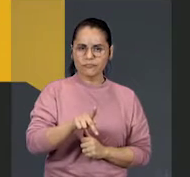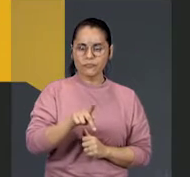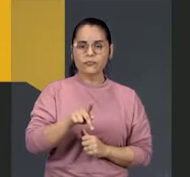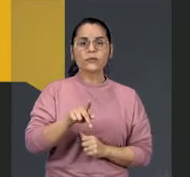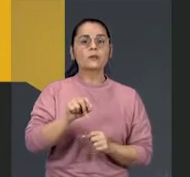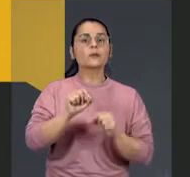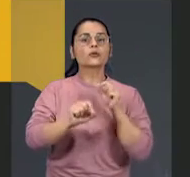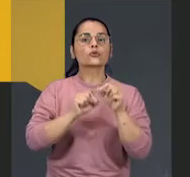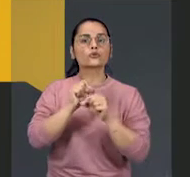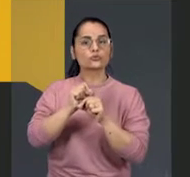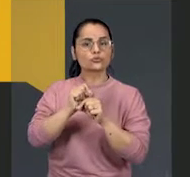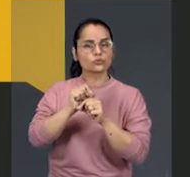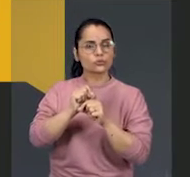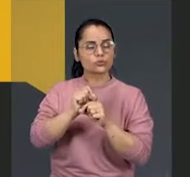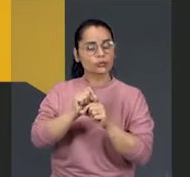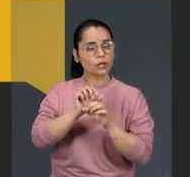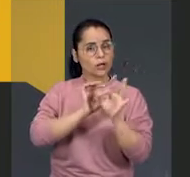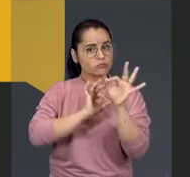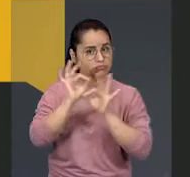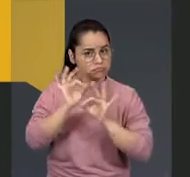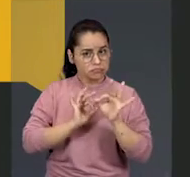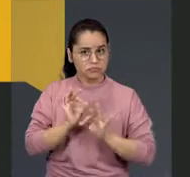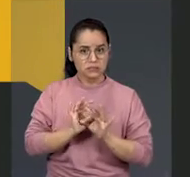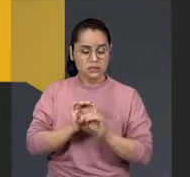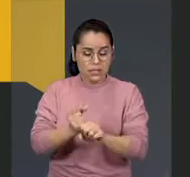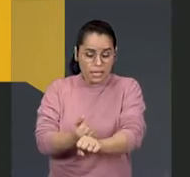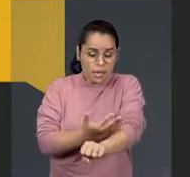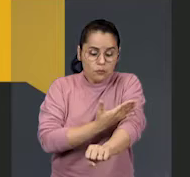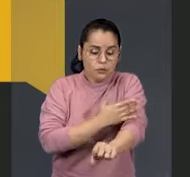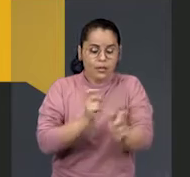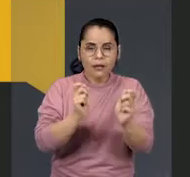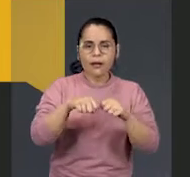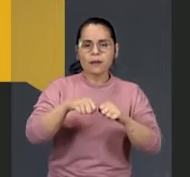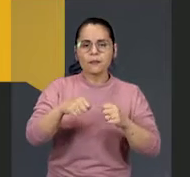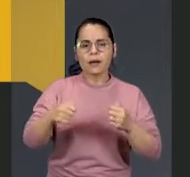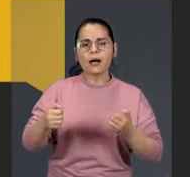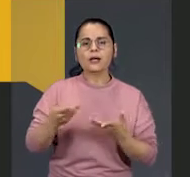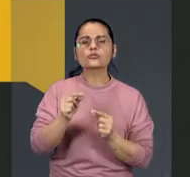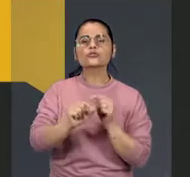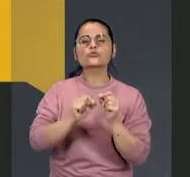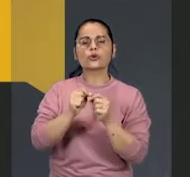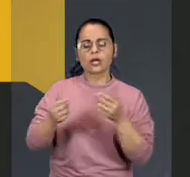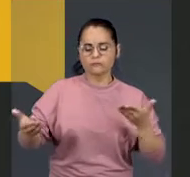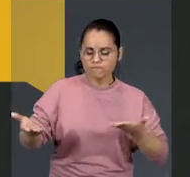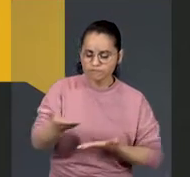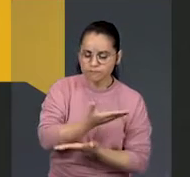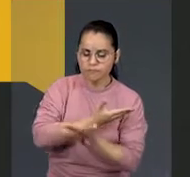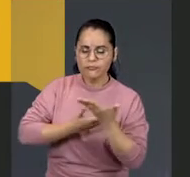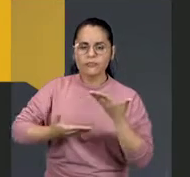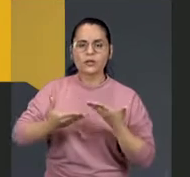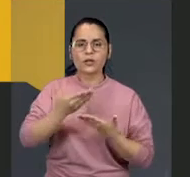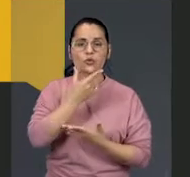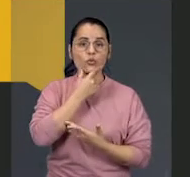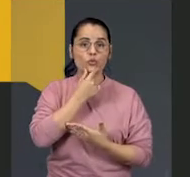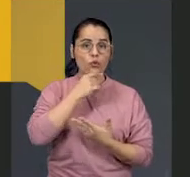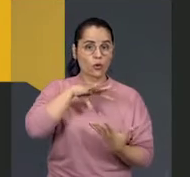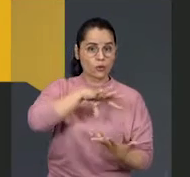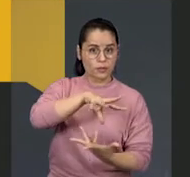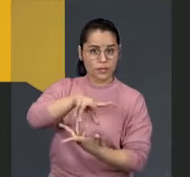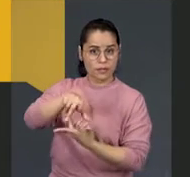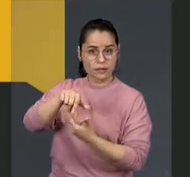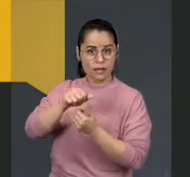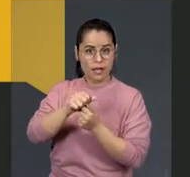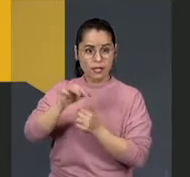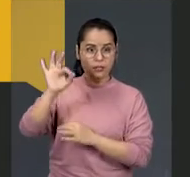as emoções. A música seria capaz de harmonizar o homem e a terra. Os